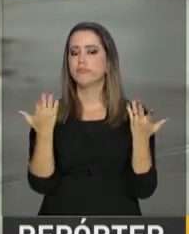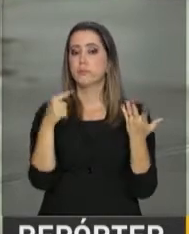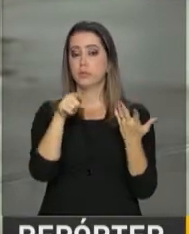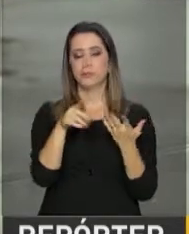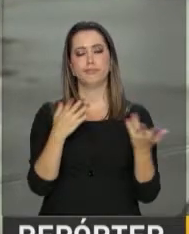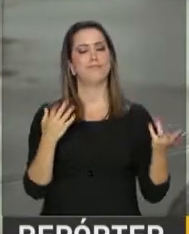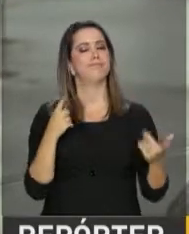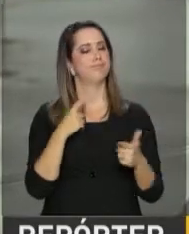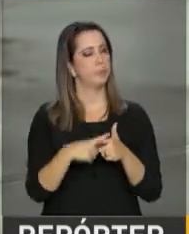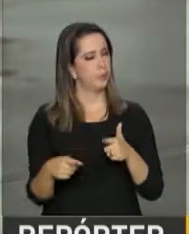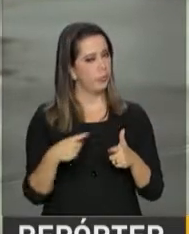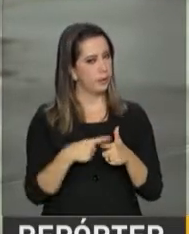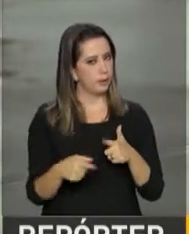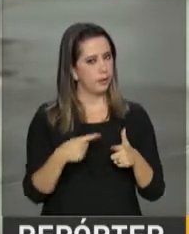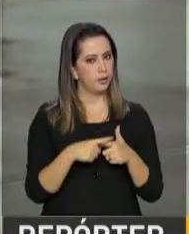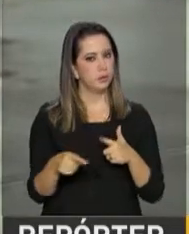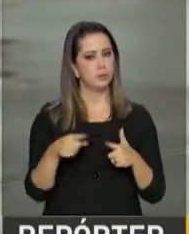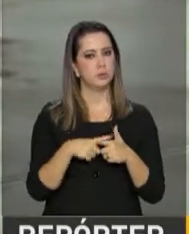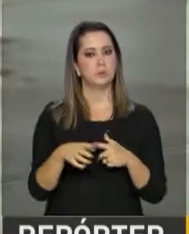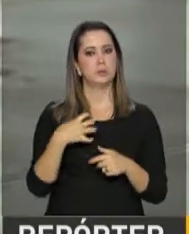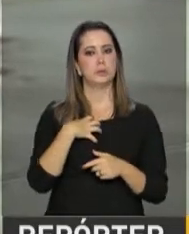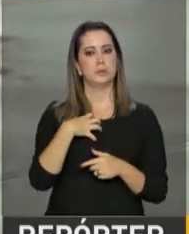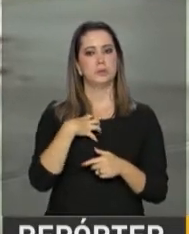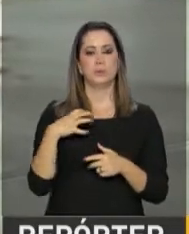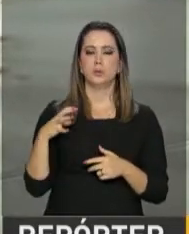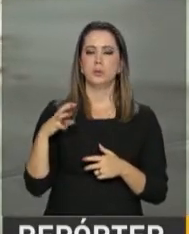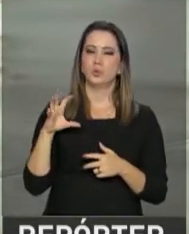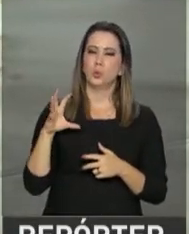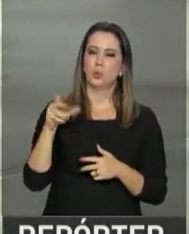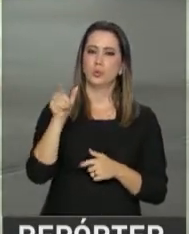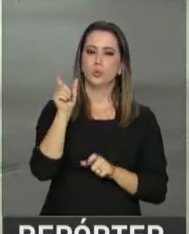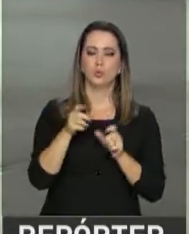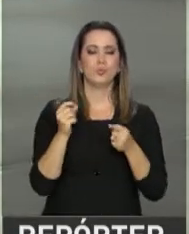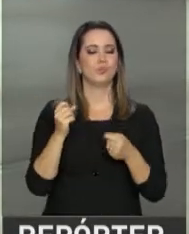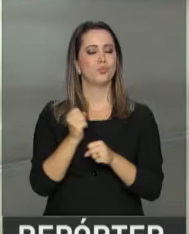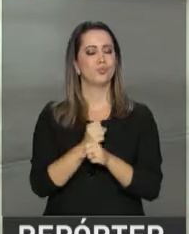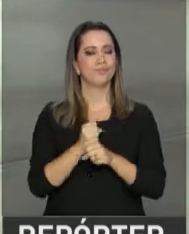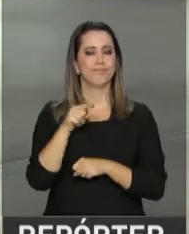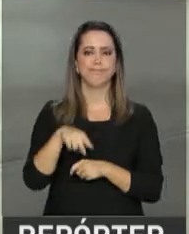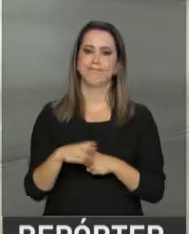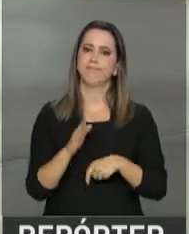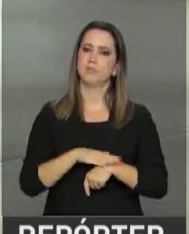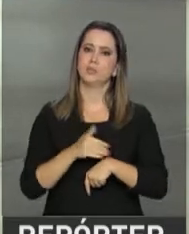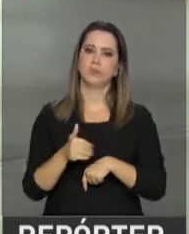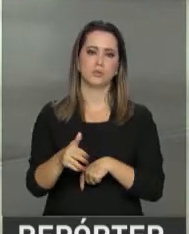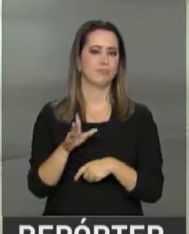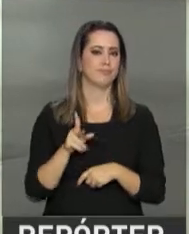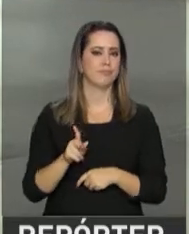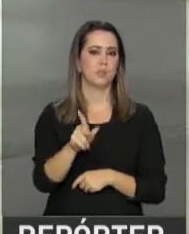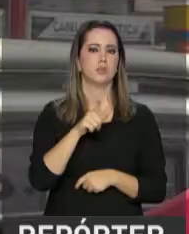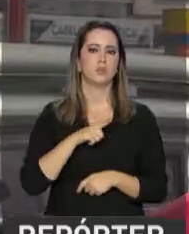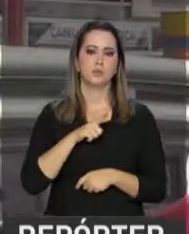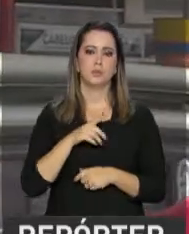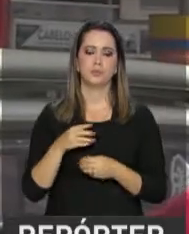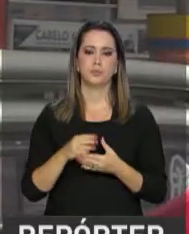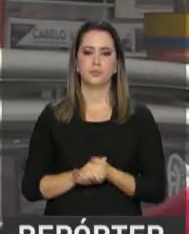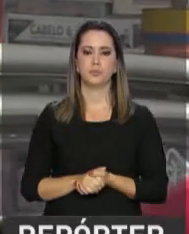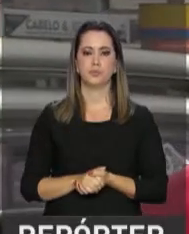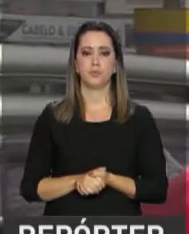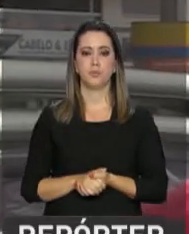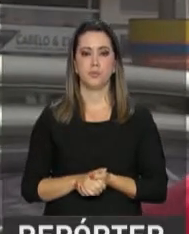é um dos problemas que aflige todos os anos nessa época. É indiscutível isso, não tem como. O